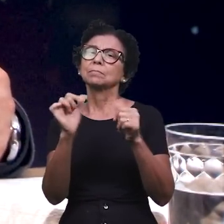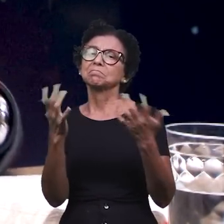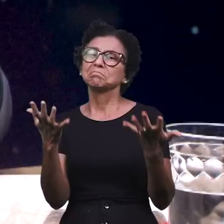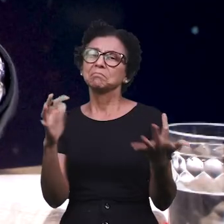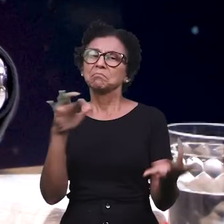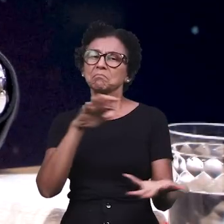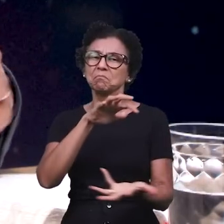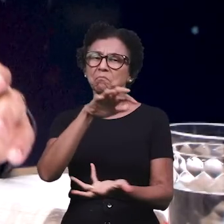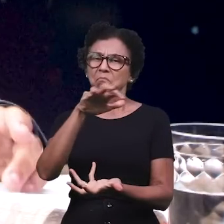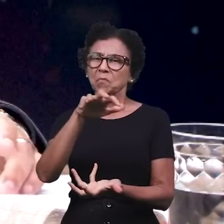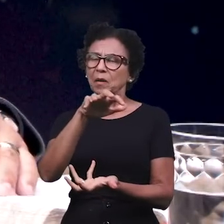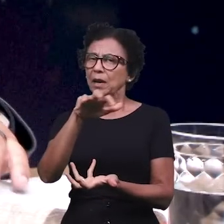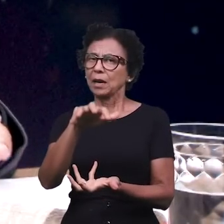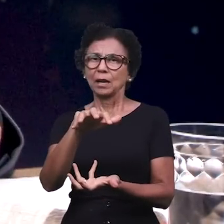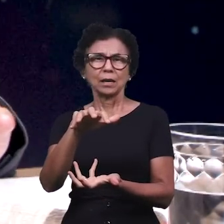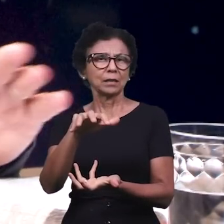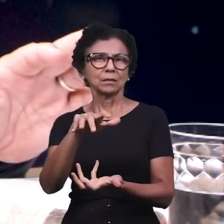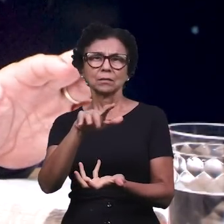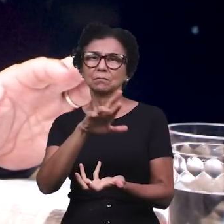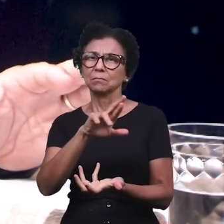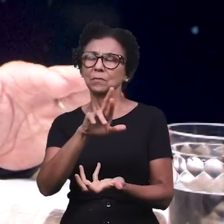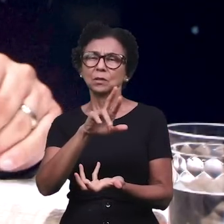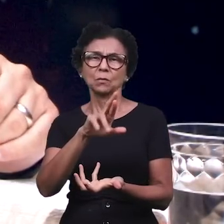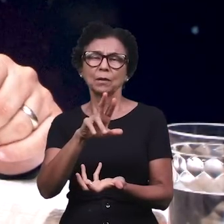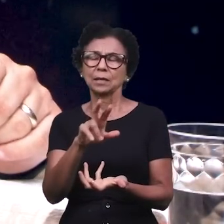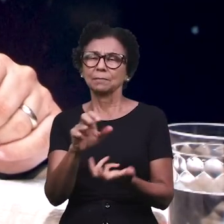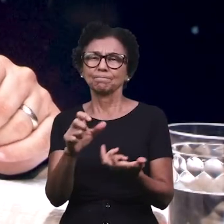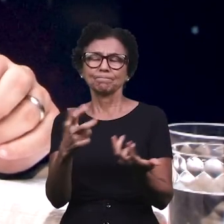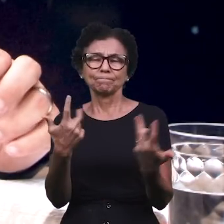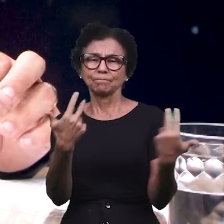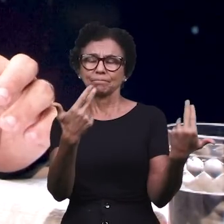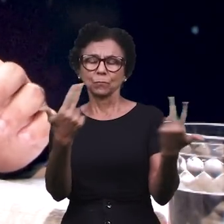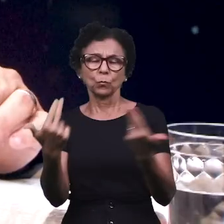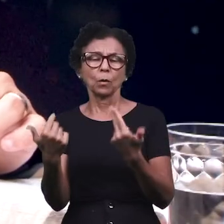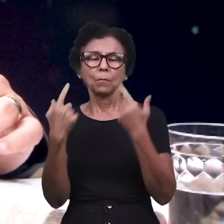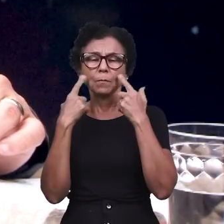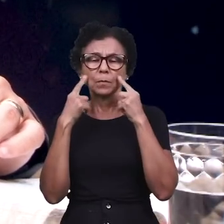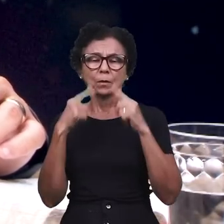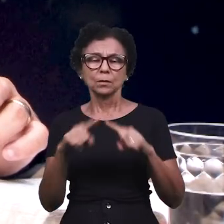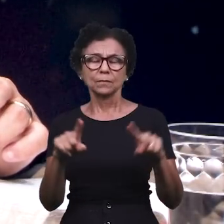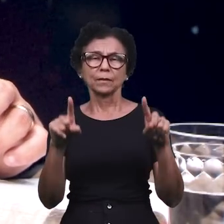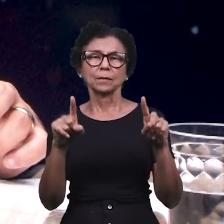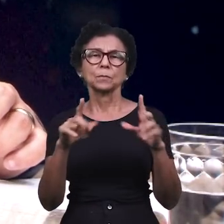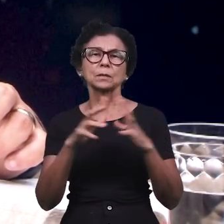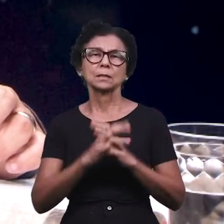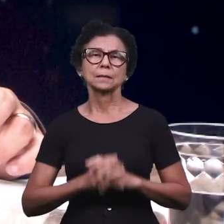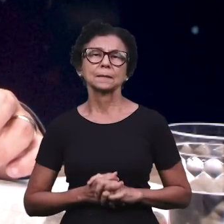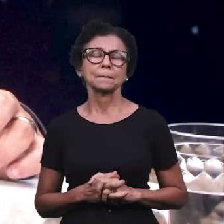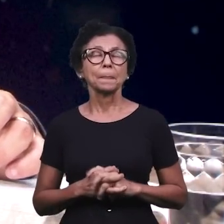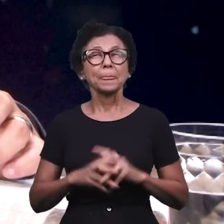fosse para mais, o universo também não se formaria. Então nós temos grandes